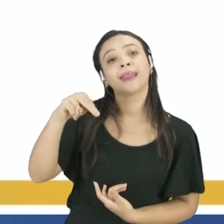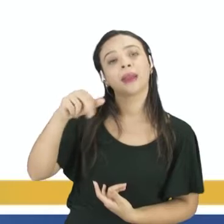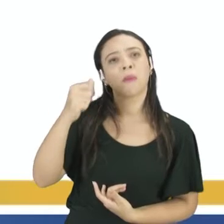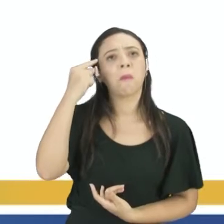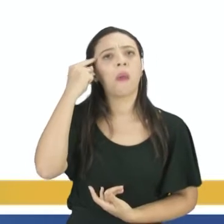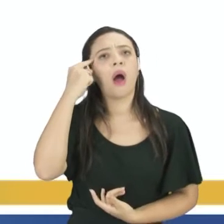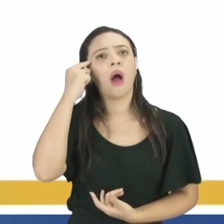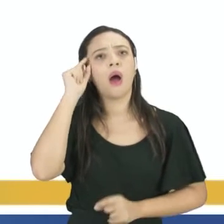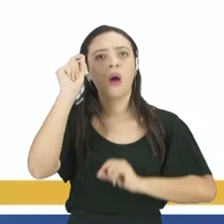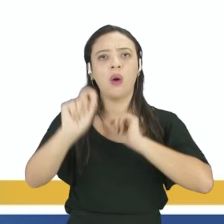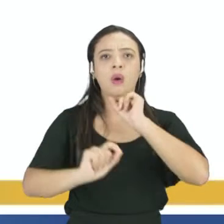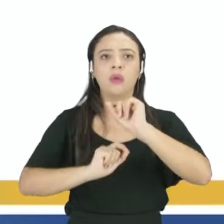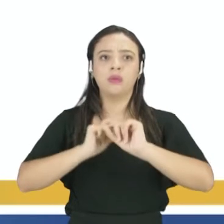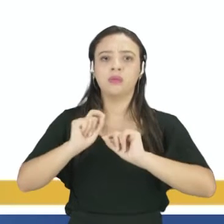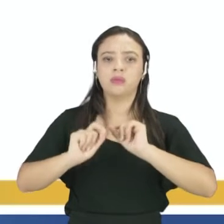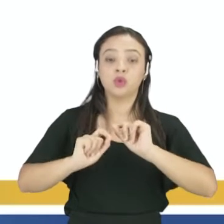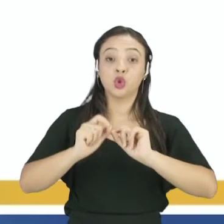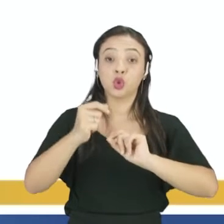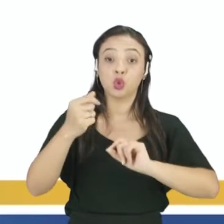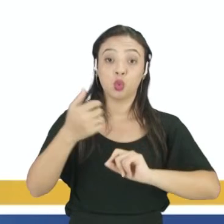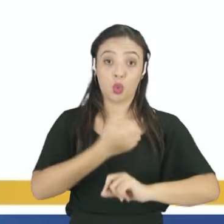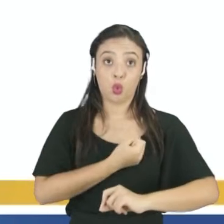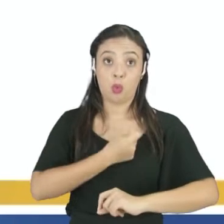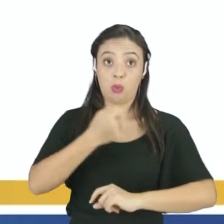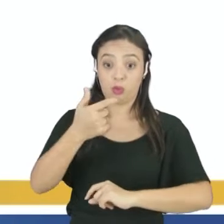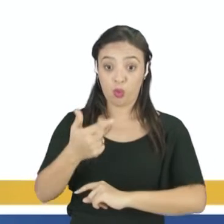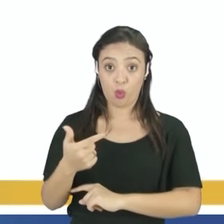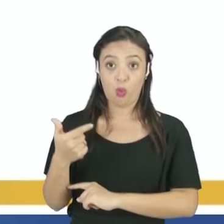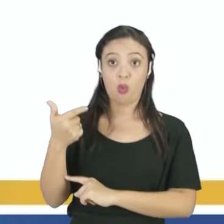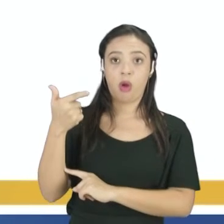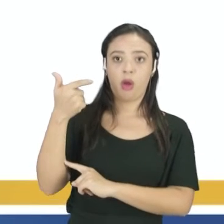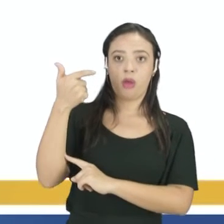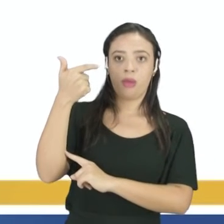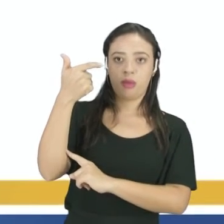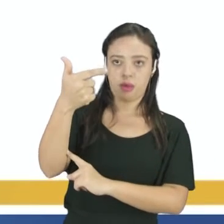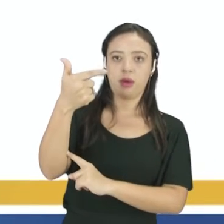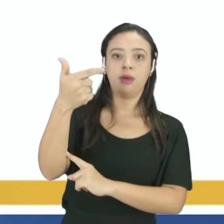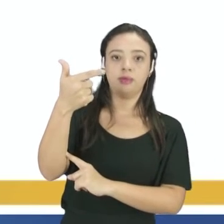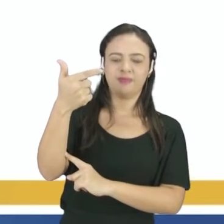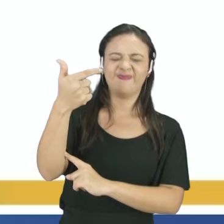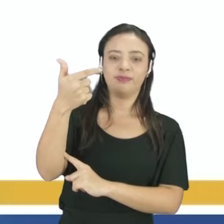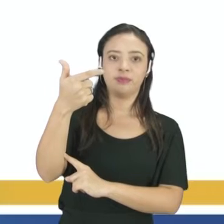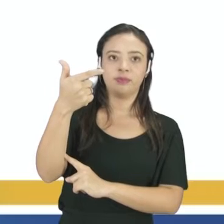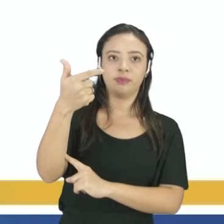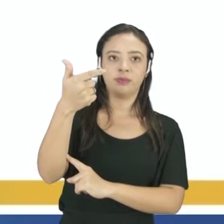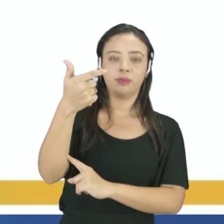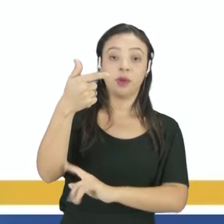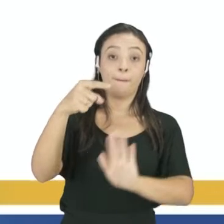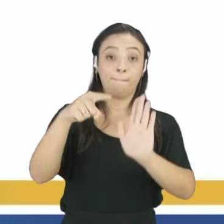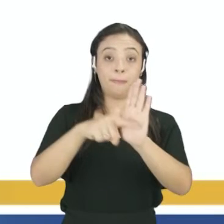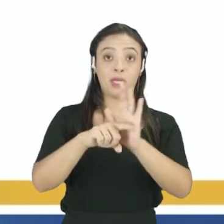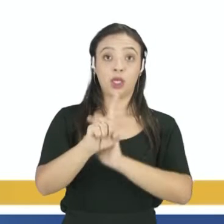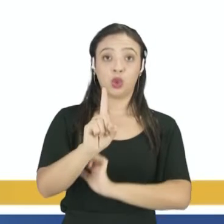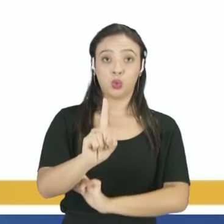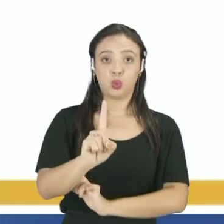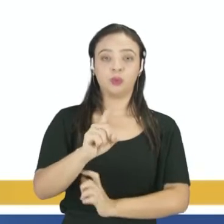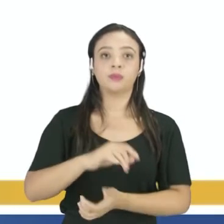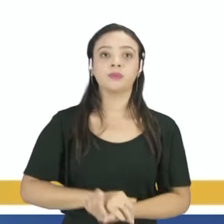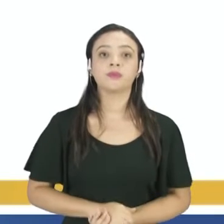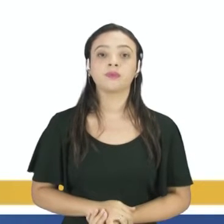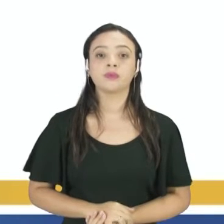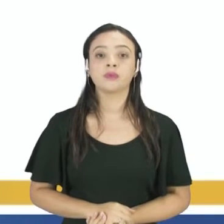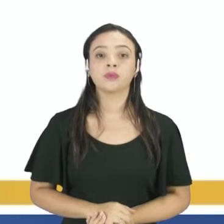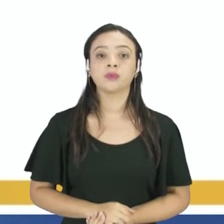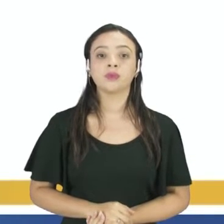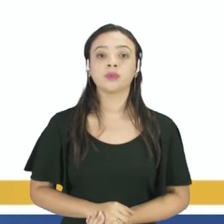pensaria assim, quadrado do número que entra, vamos pensar na máquina, quadrado do número que entra menos 1. Eu vou chamar